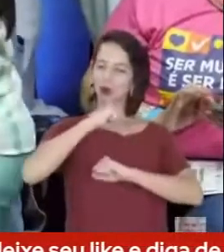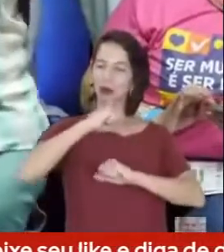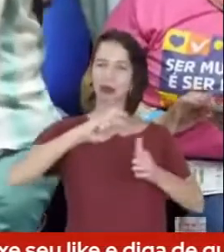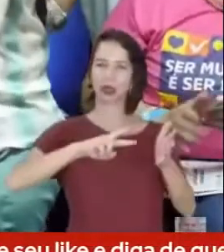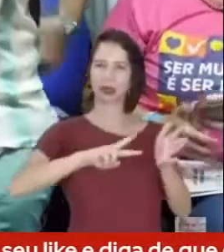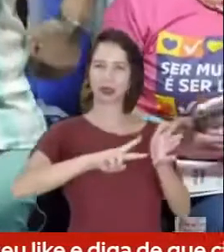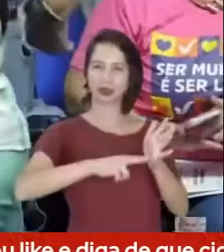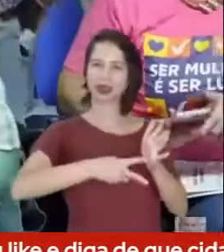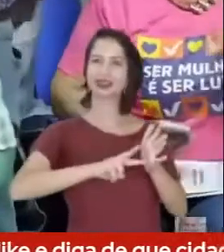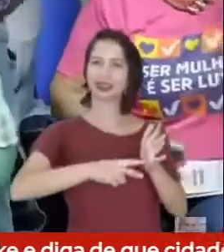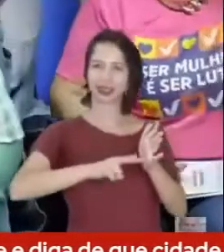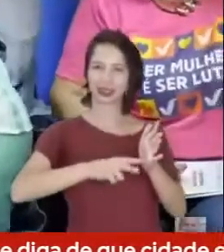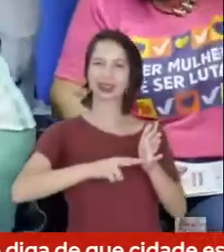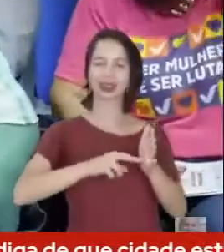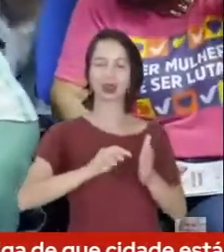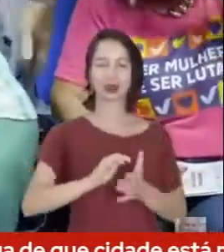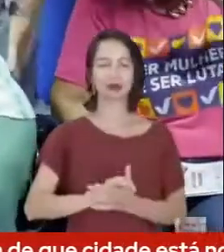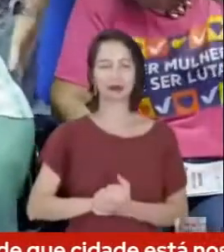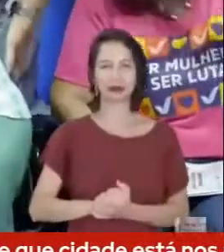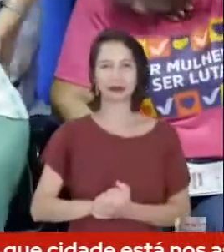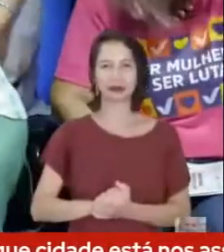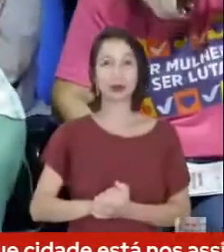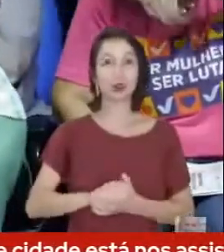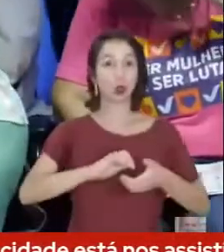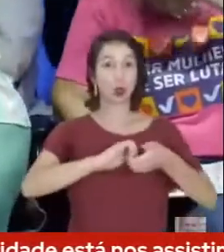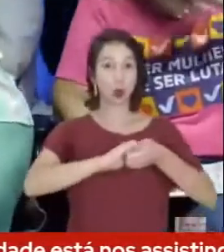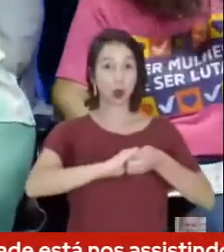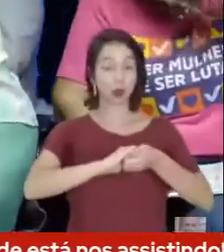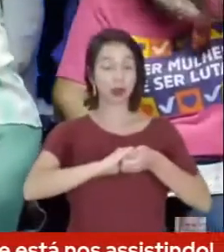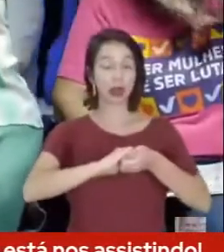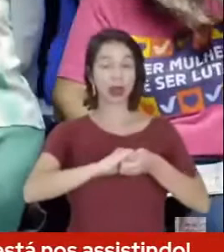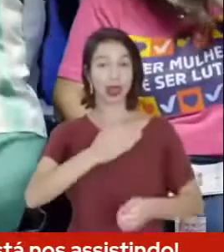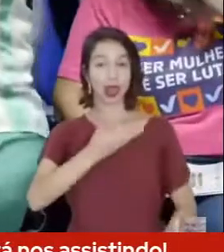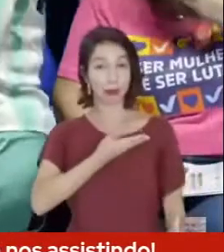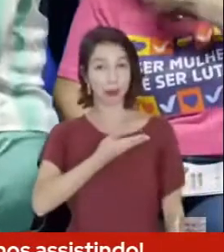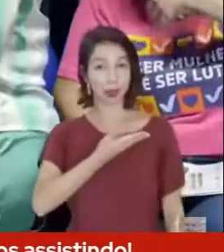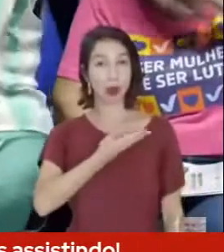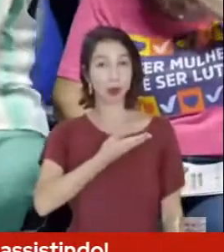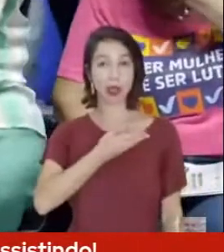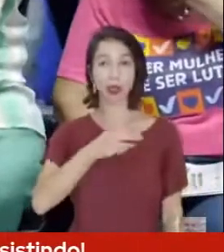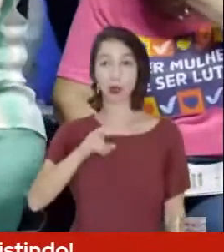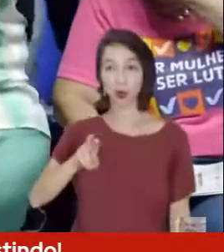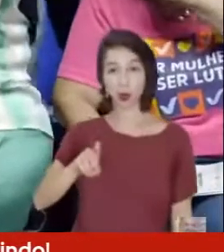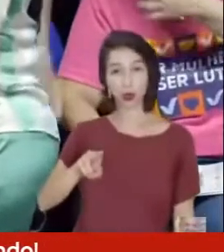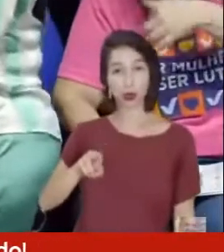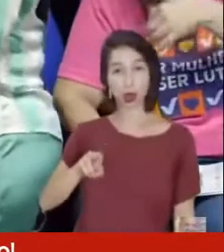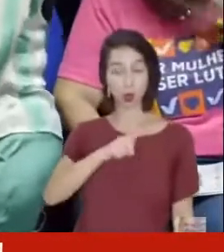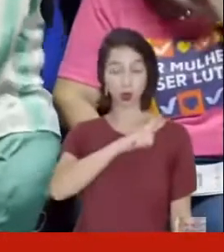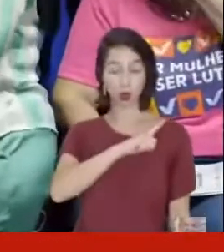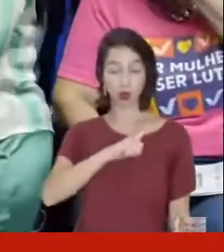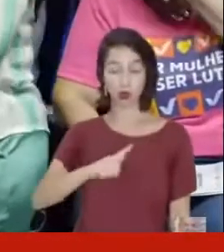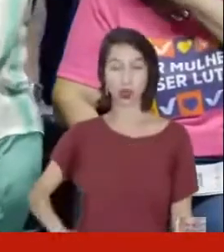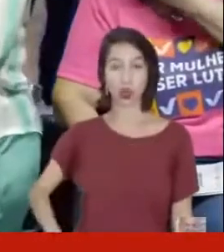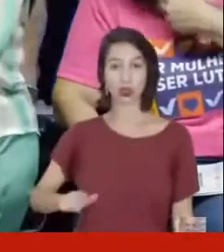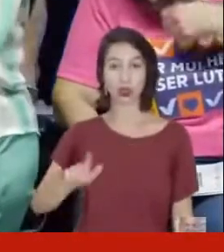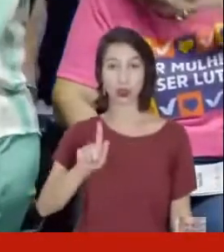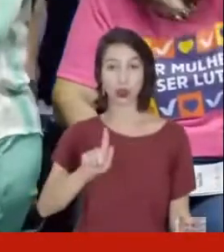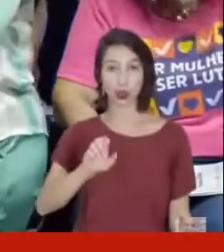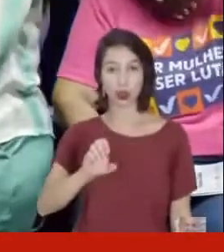cumprimentar meu amigo, meu irmão, governador Geraldo Alckmin, da saudosa